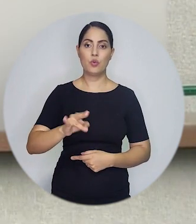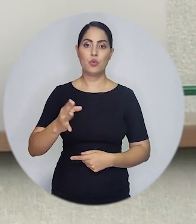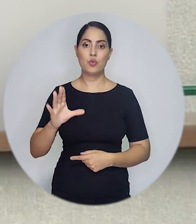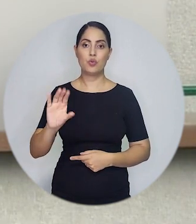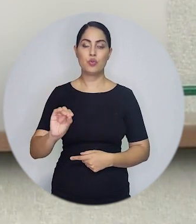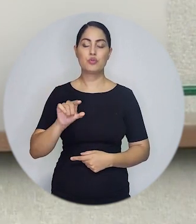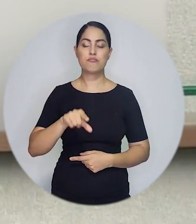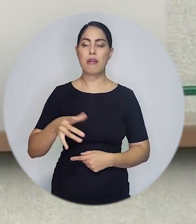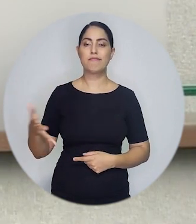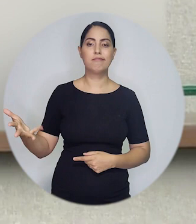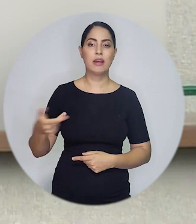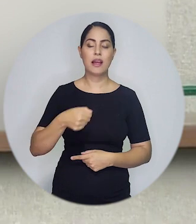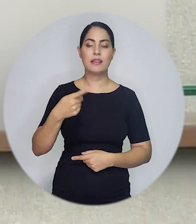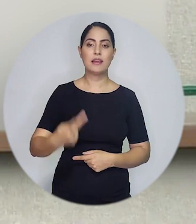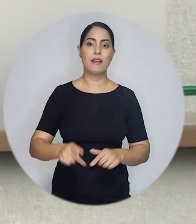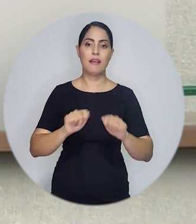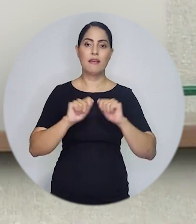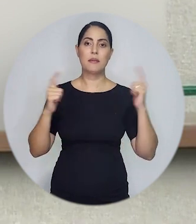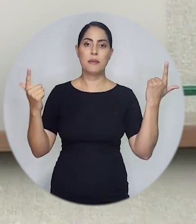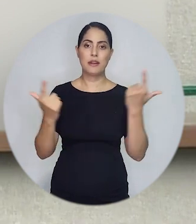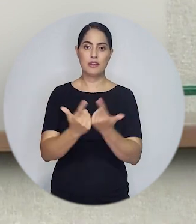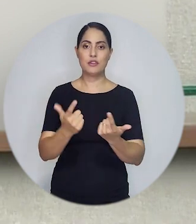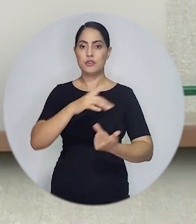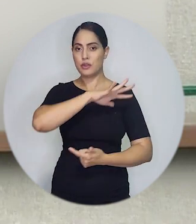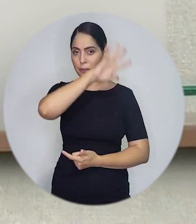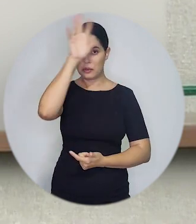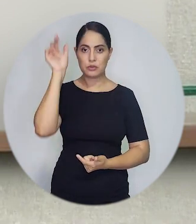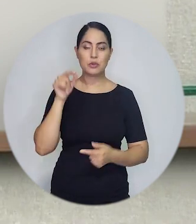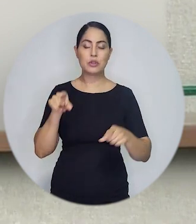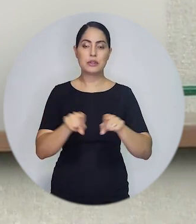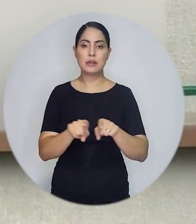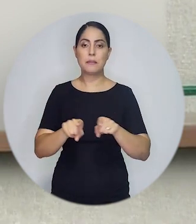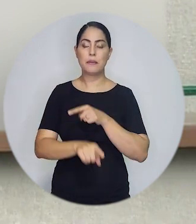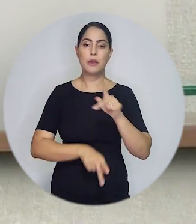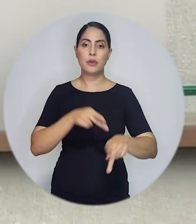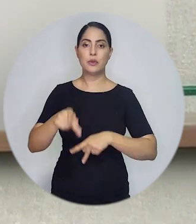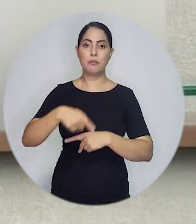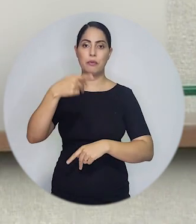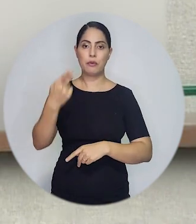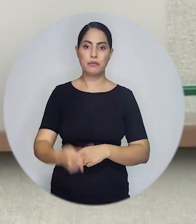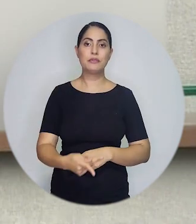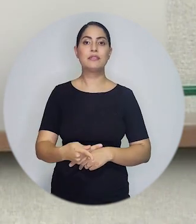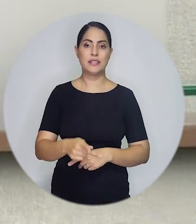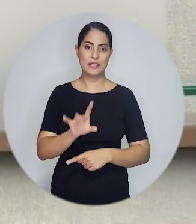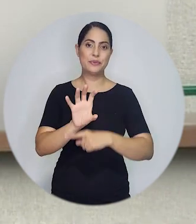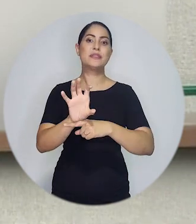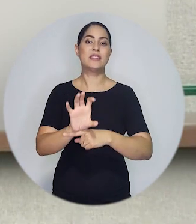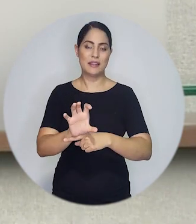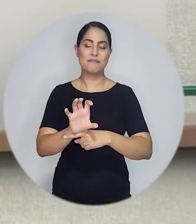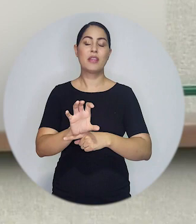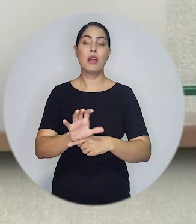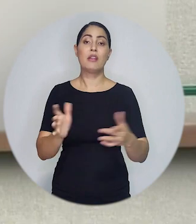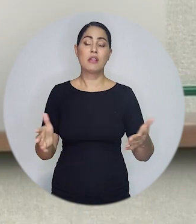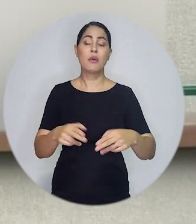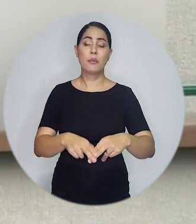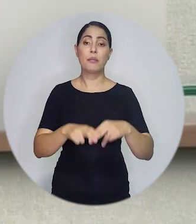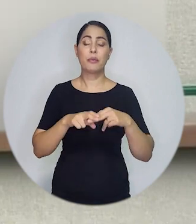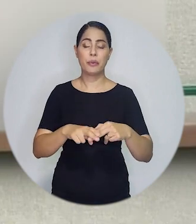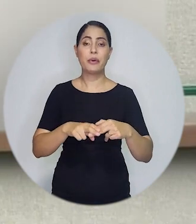Rui Araújo é a maior comenda da Assembleia Legislativa do Estado do Amazonas, é a maior comenda da Casa do Povo do Estado do